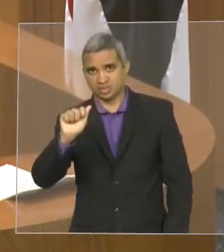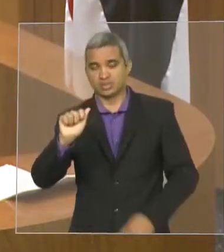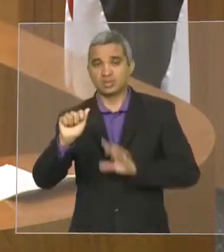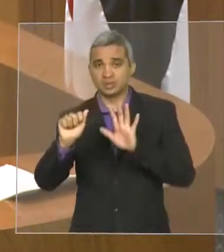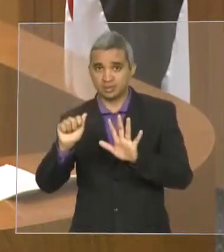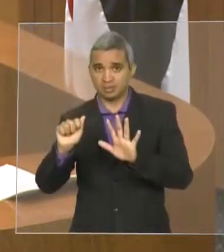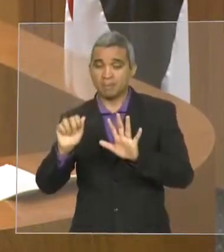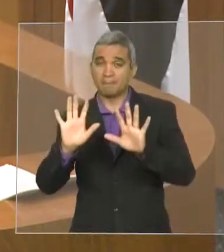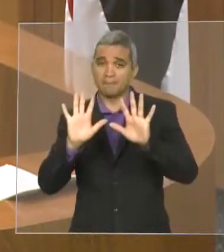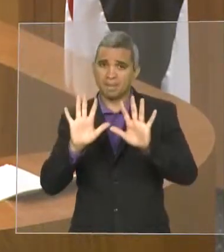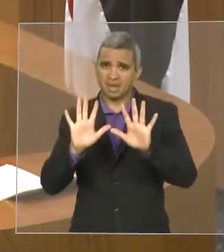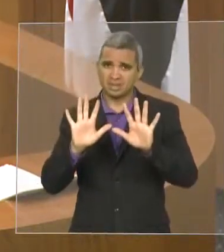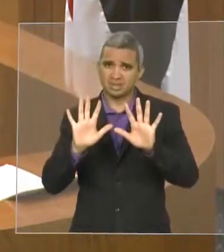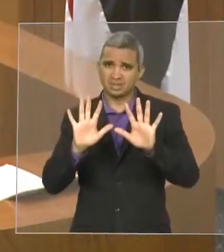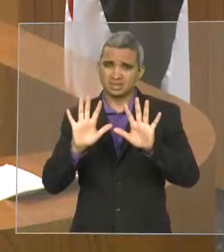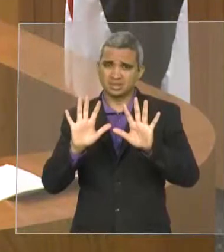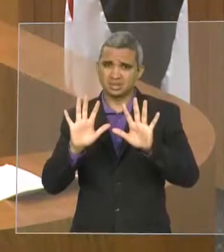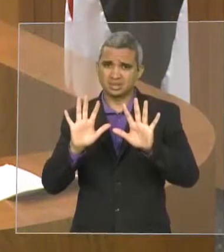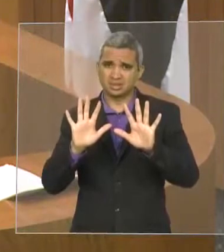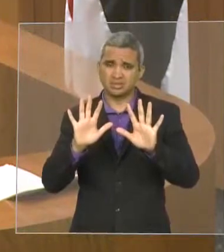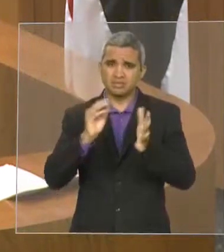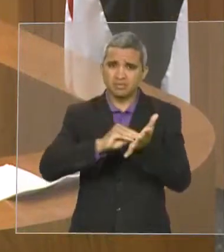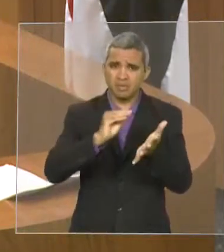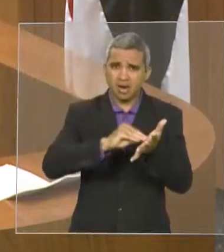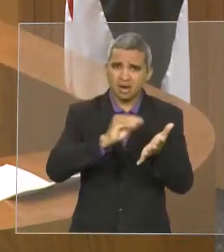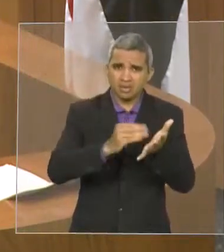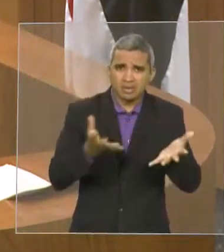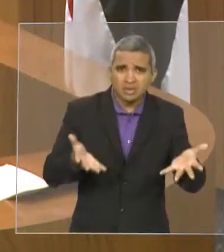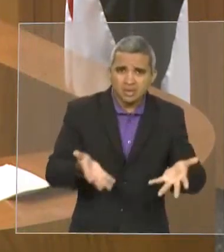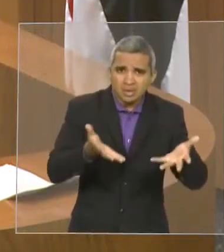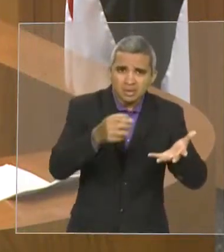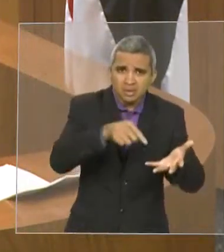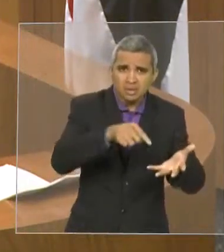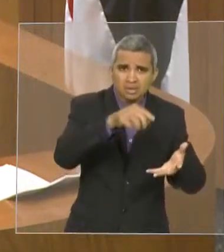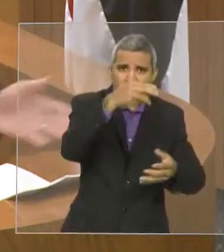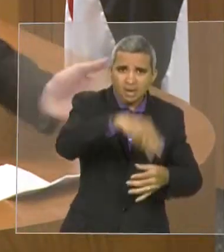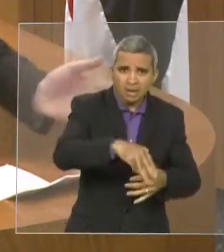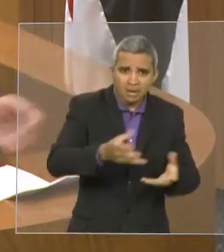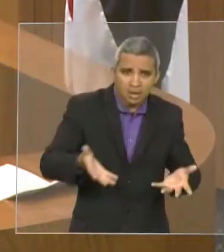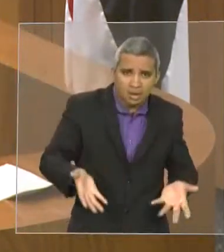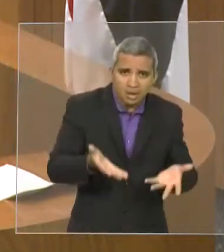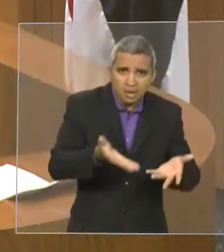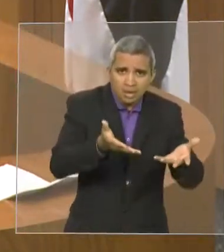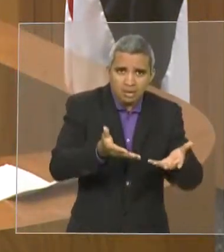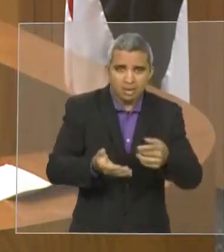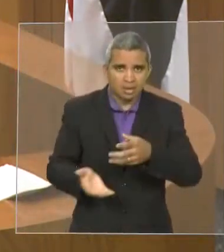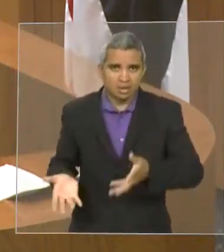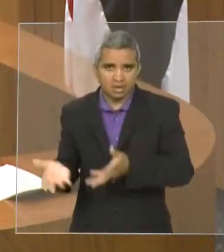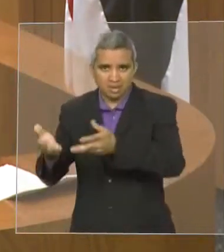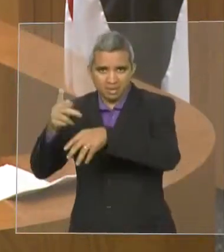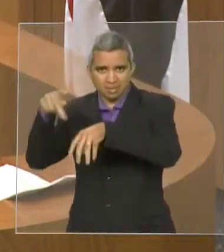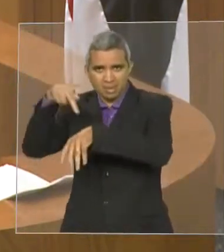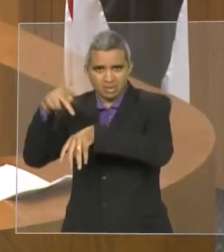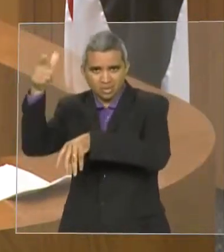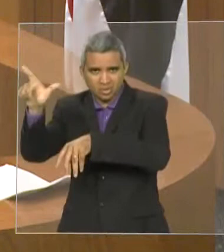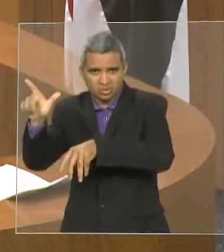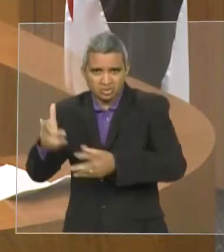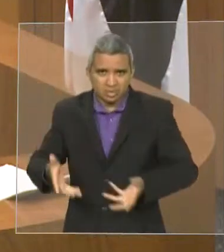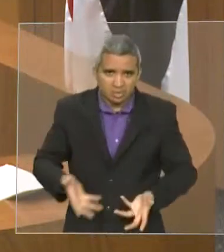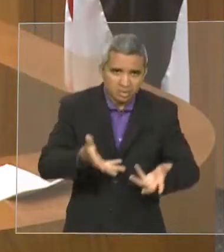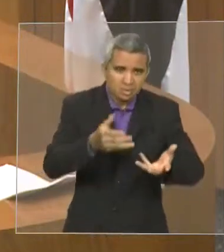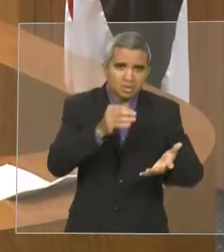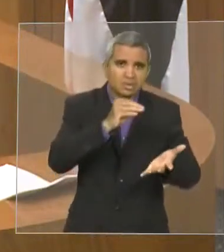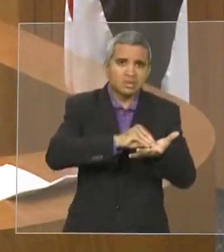podemos deixar é as indústrias maranhenses de fora desses incentivos e de fora dessas discussões. Portanto, senhor presidente,